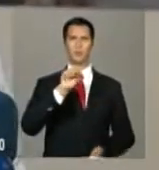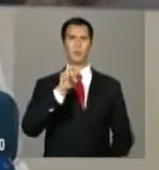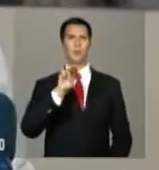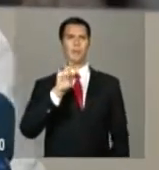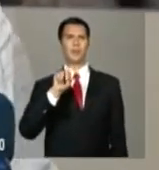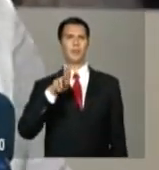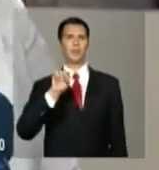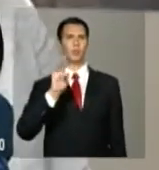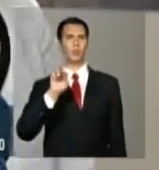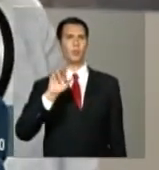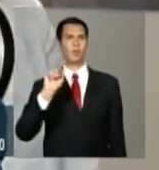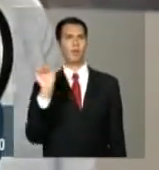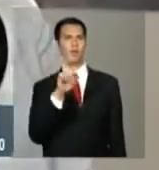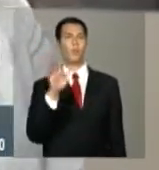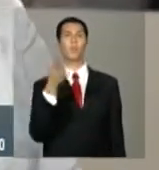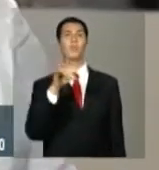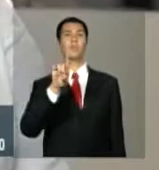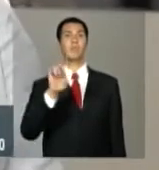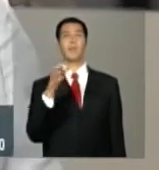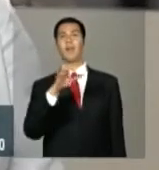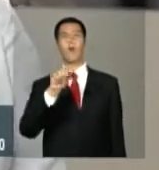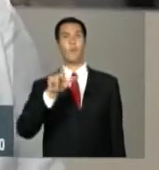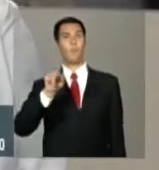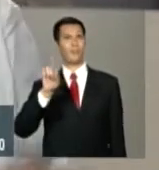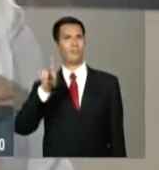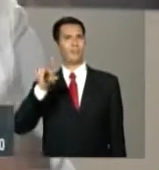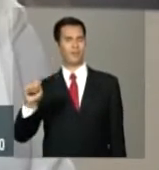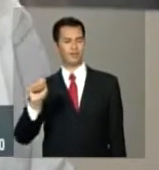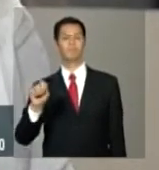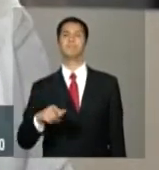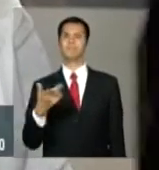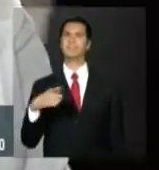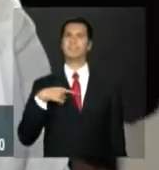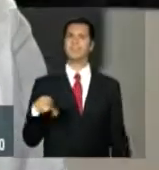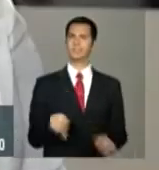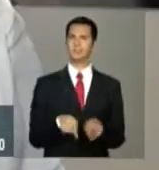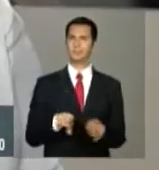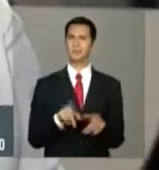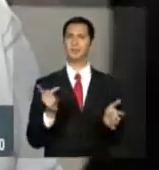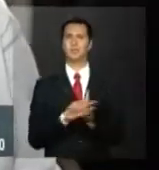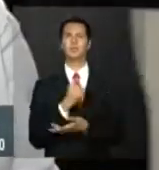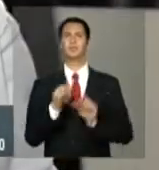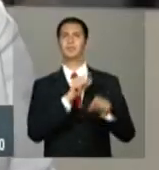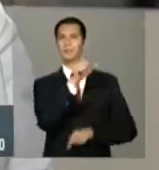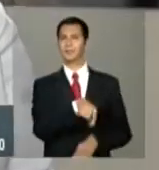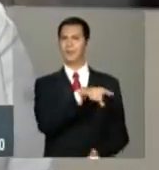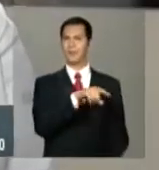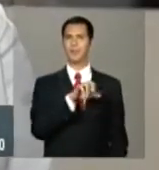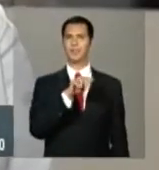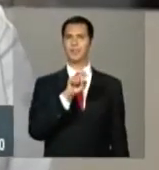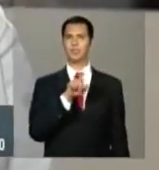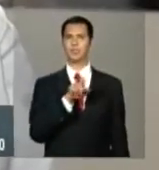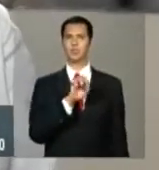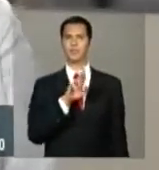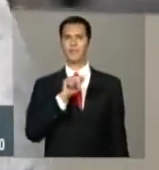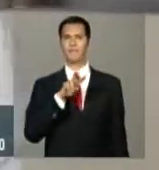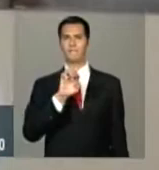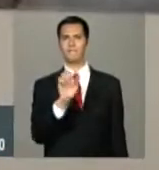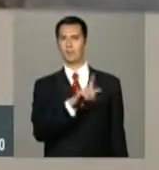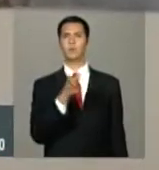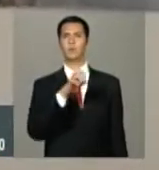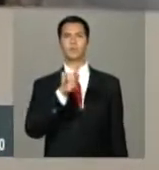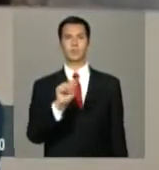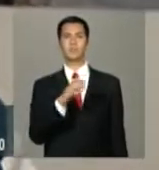Sabe o que, que eu acho? Existe um personagem, e ele é internacional, que chama Inexorável da Silveira. Inexorável da